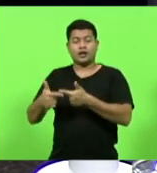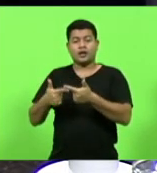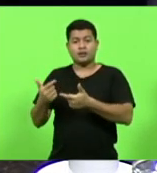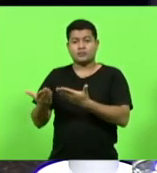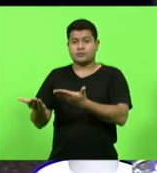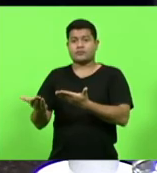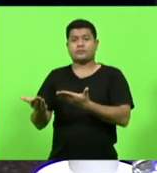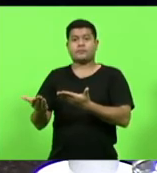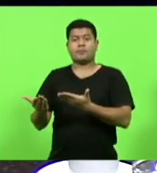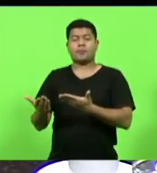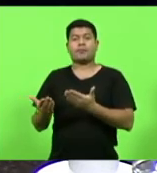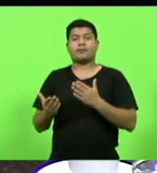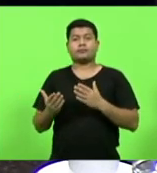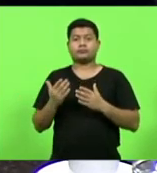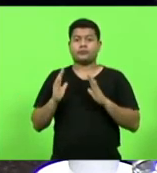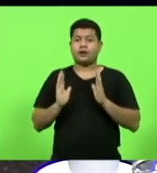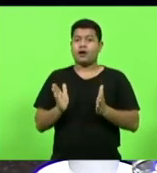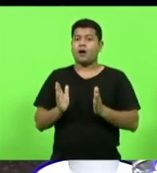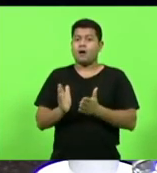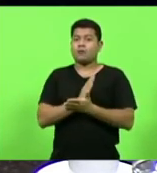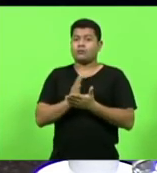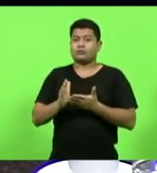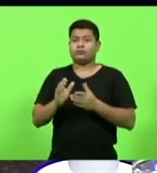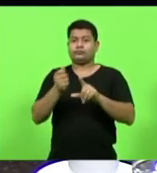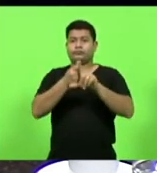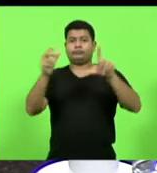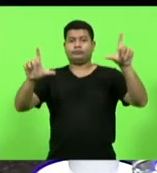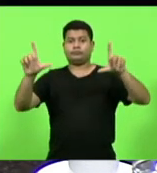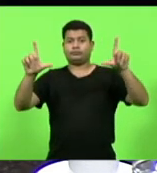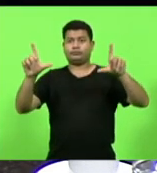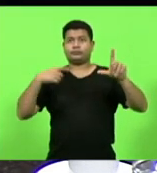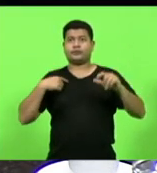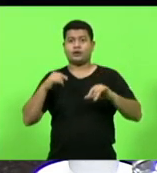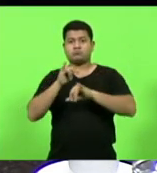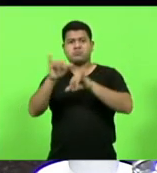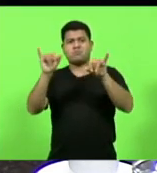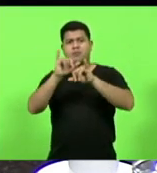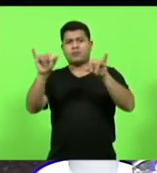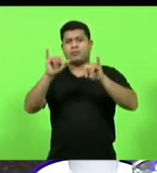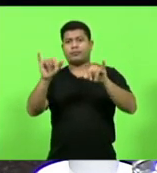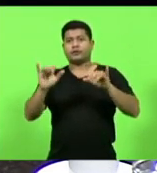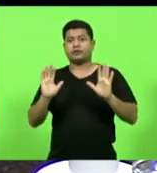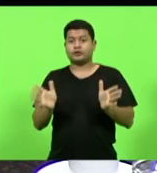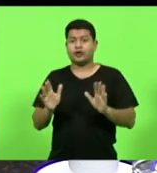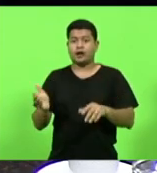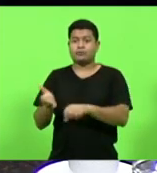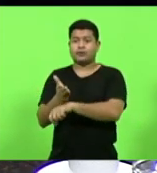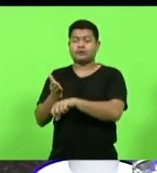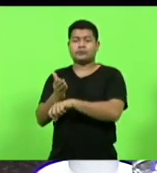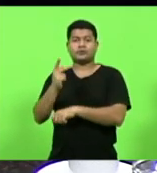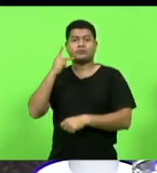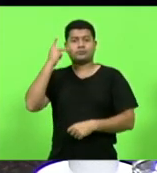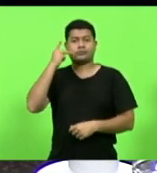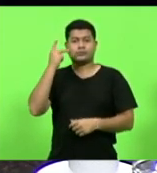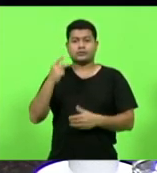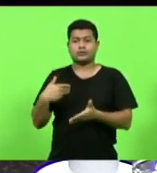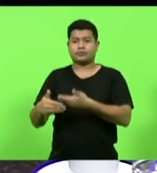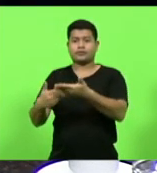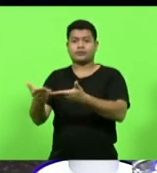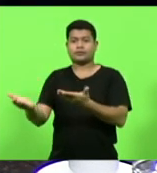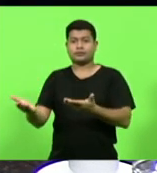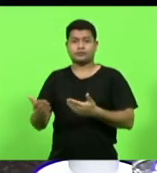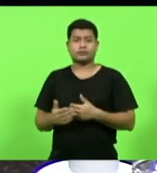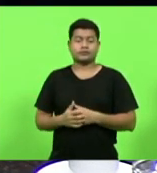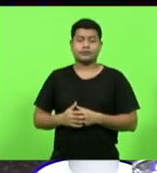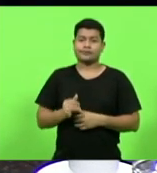divulgado, inclusive por alguns veículos de imprensa. A imprensa já divulgou a participação de políticos nesse processo.